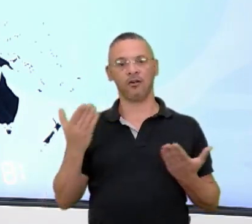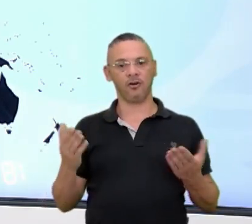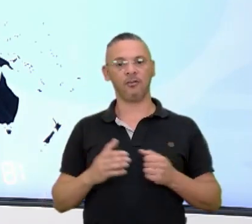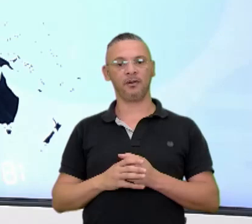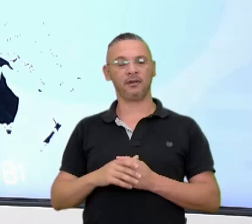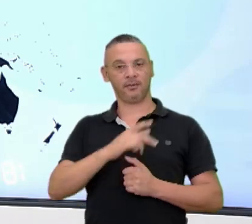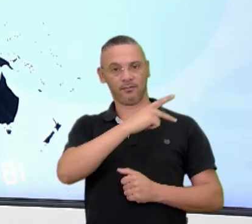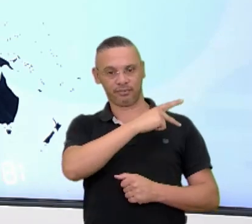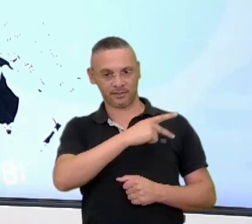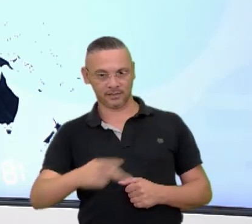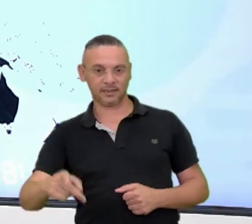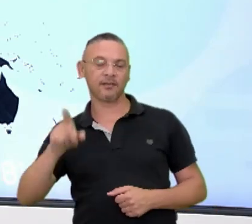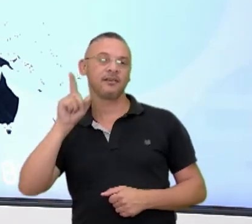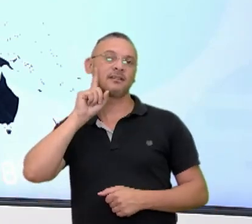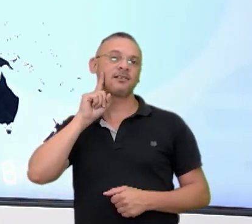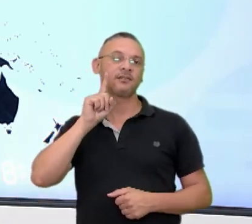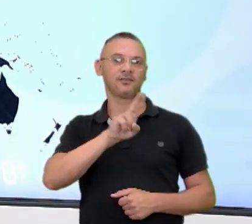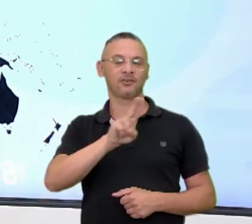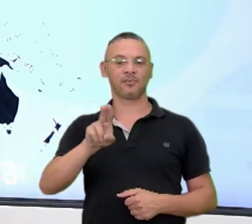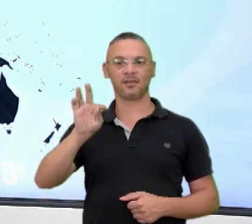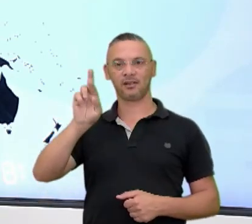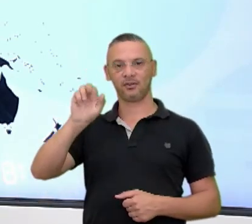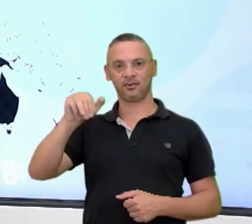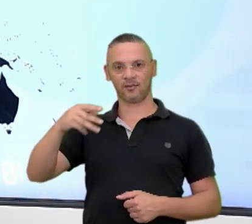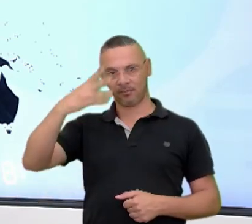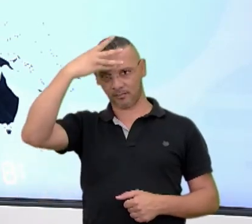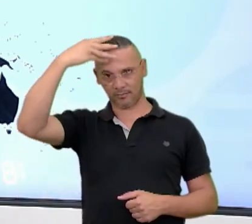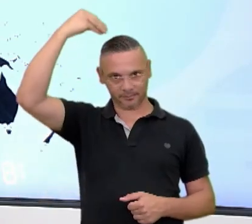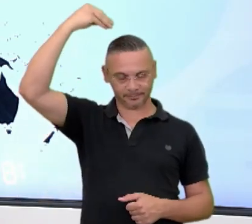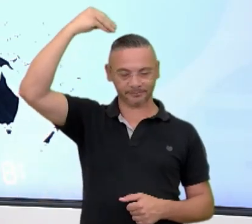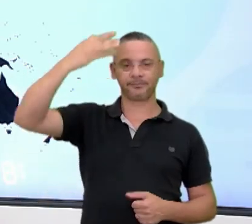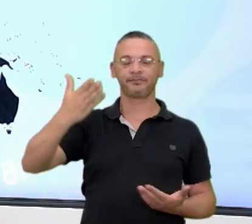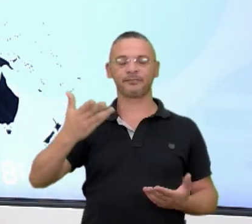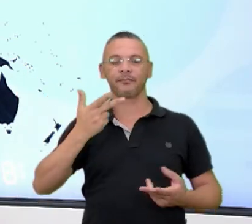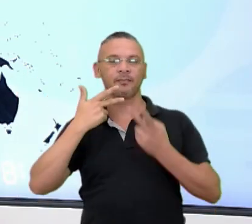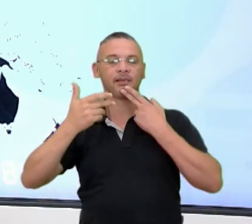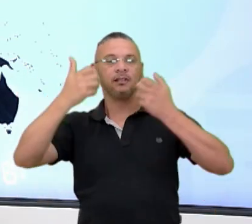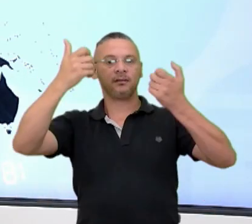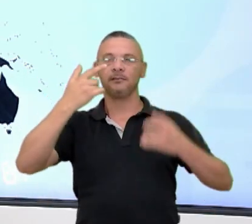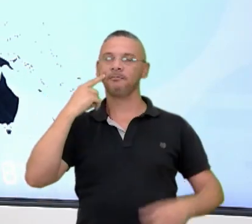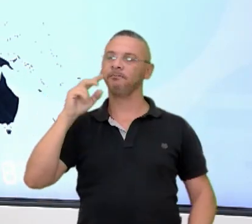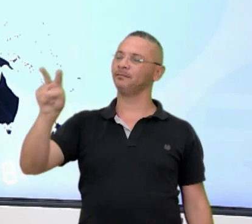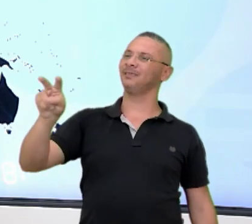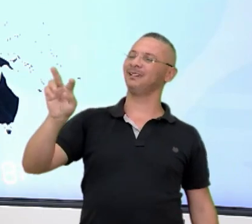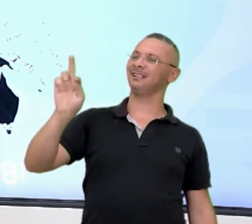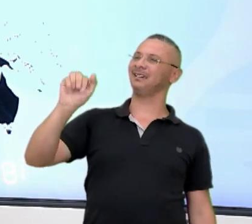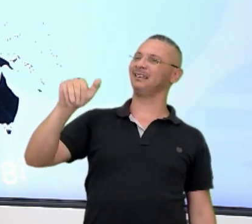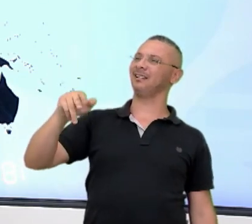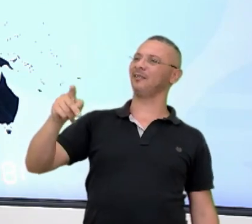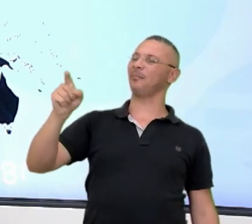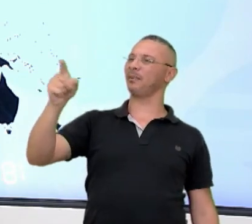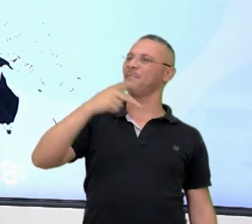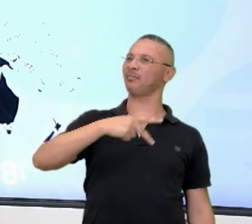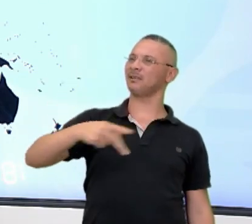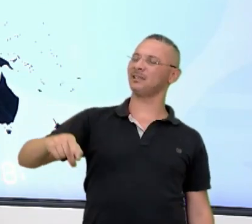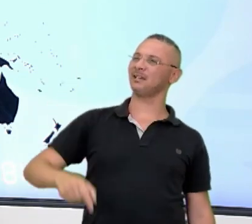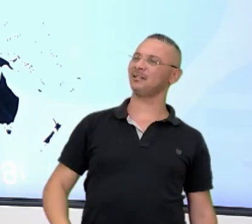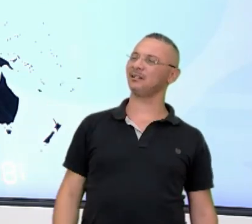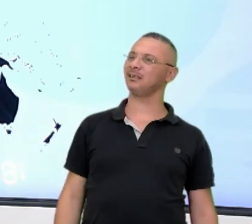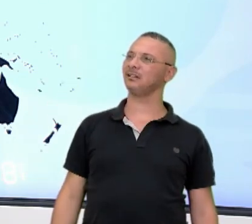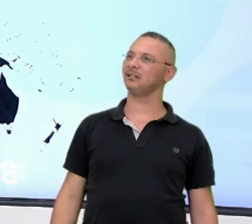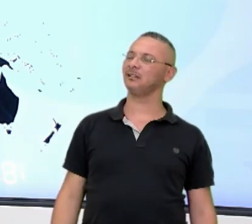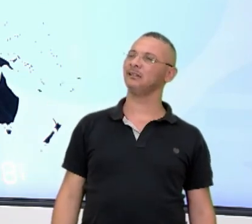investigar isso também, mas eu usei como exemplo a questão do conflito entre Ucrânia e Rússia, Rússia e Ucrânia. E como essa notícia chega até